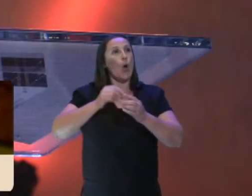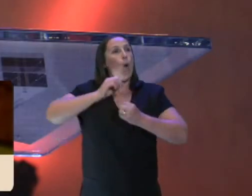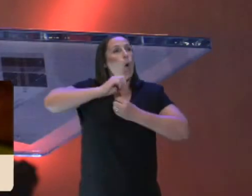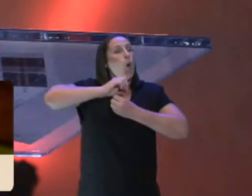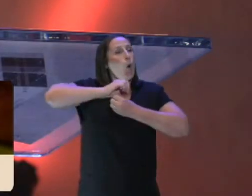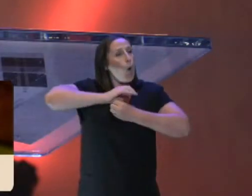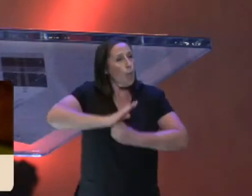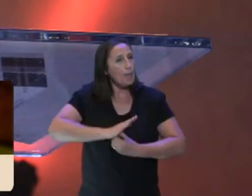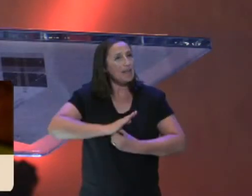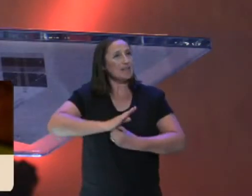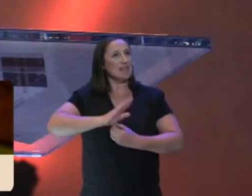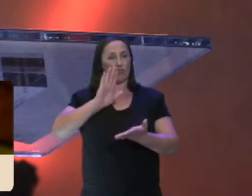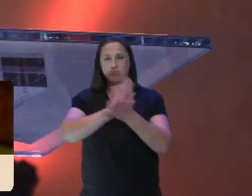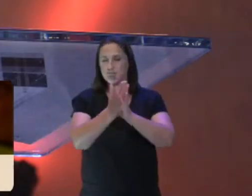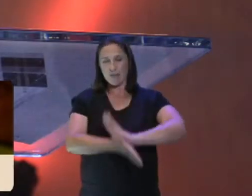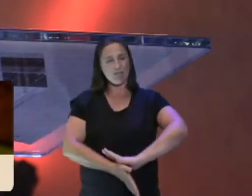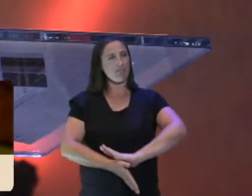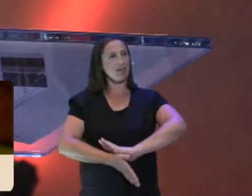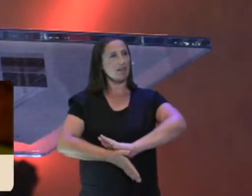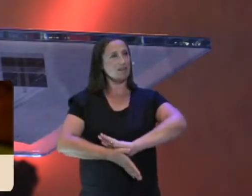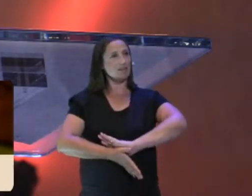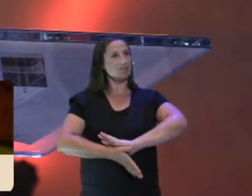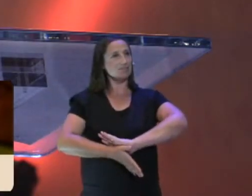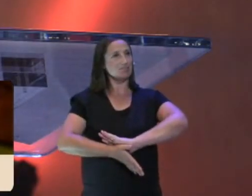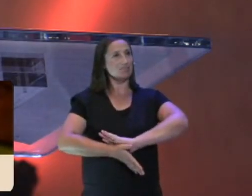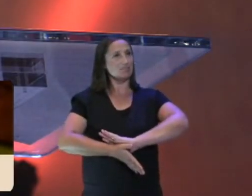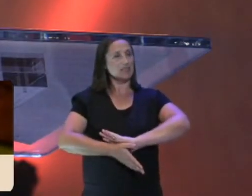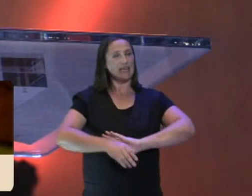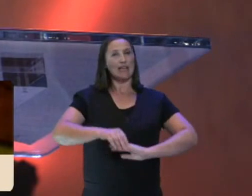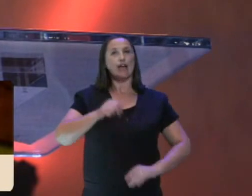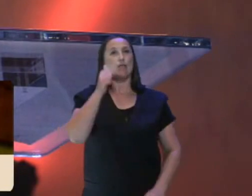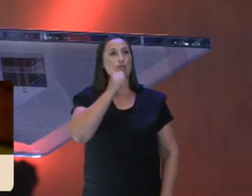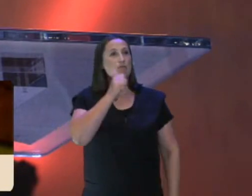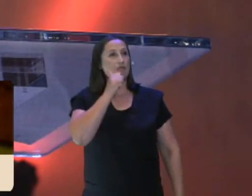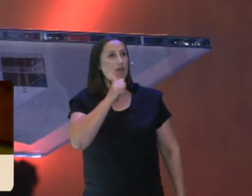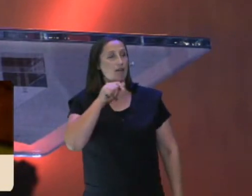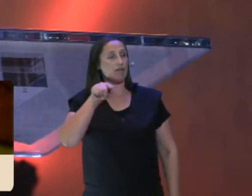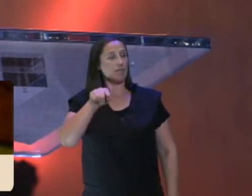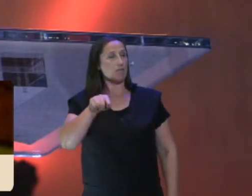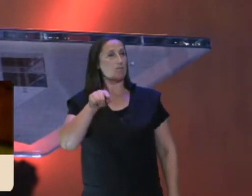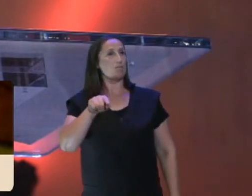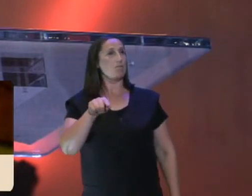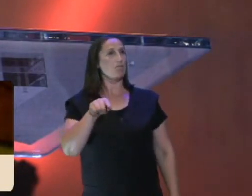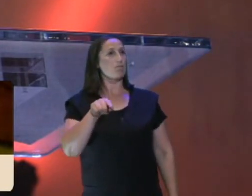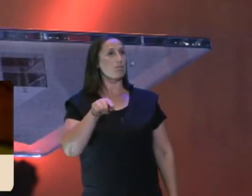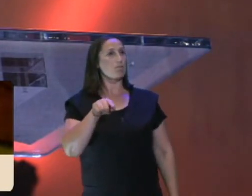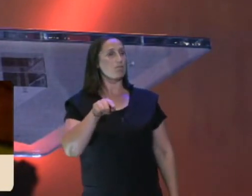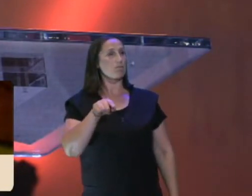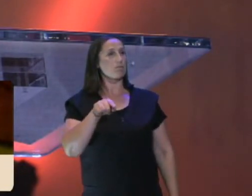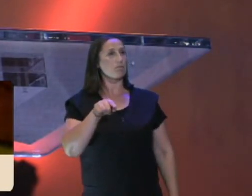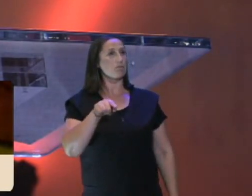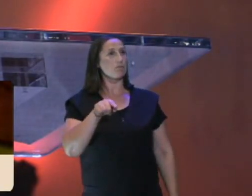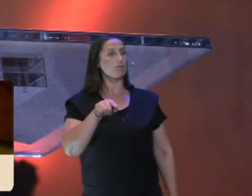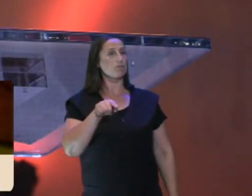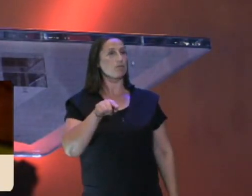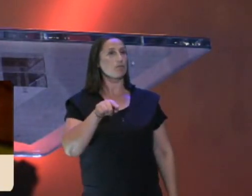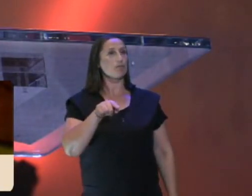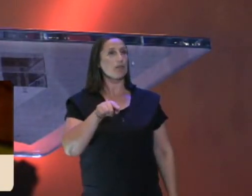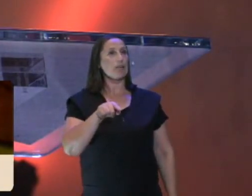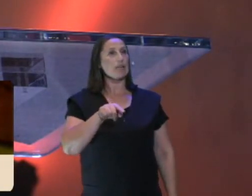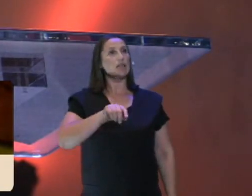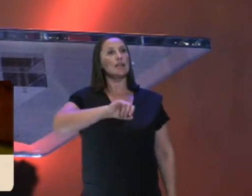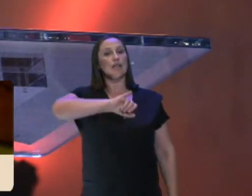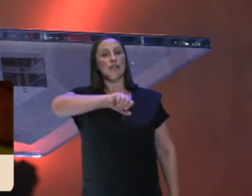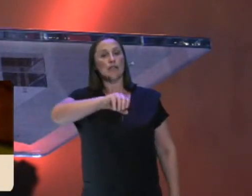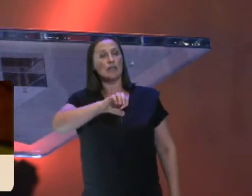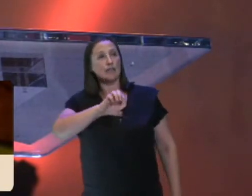como patrocinadores da apostasia de Israel. E aí, através de Jeú, não